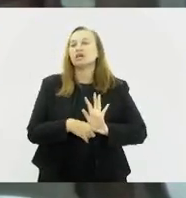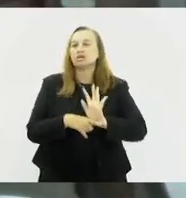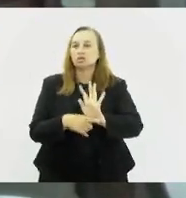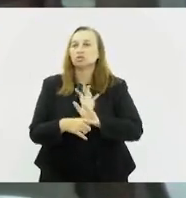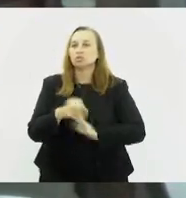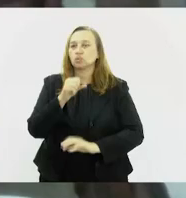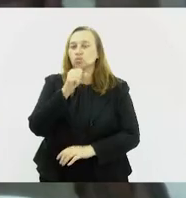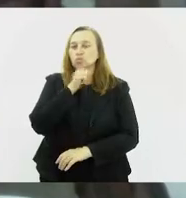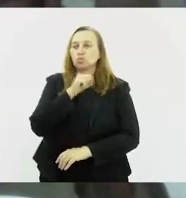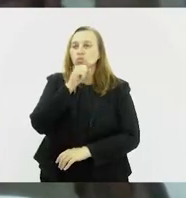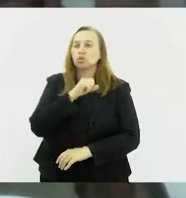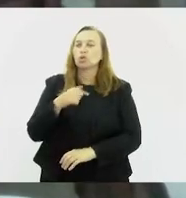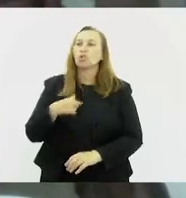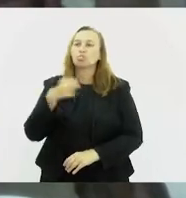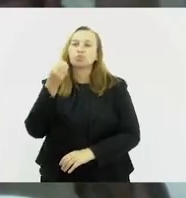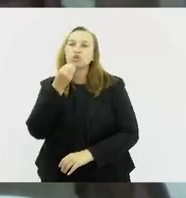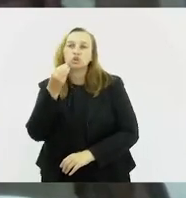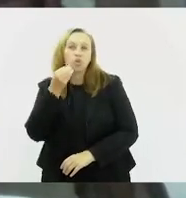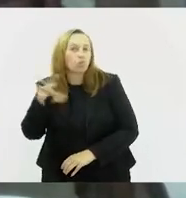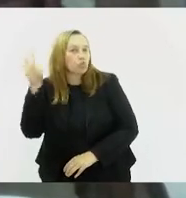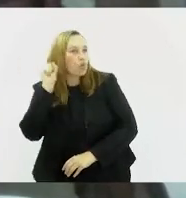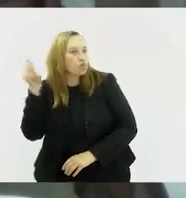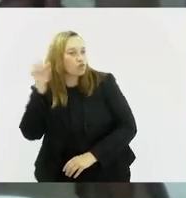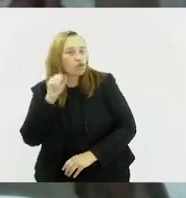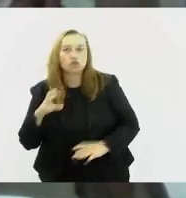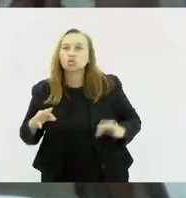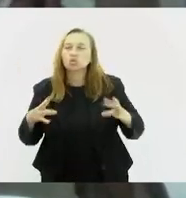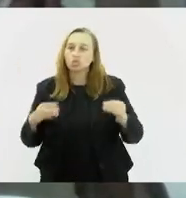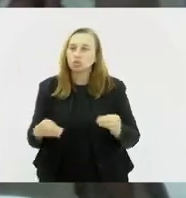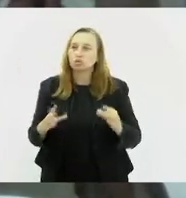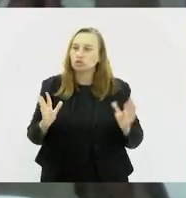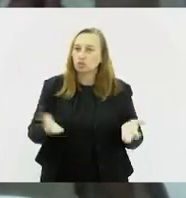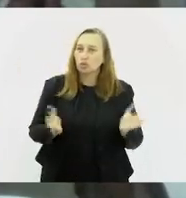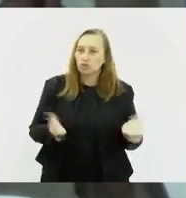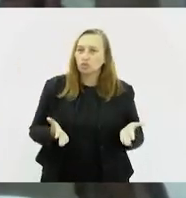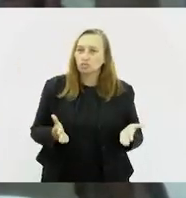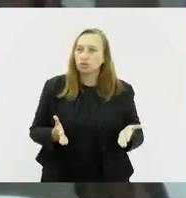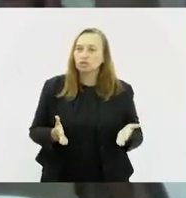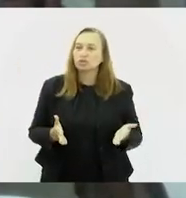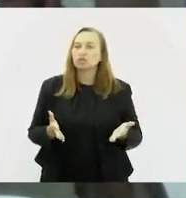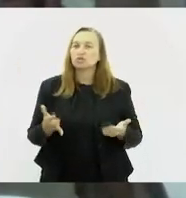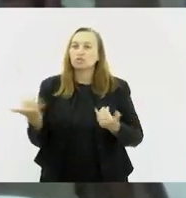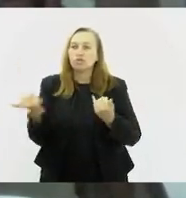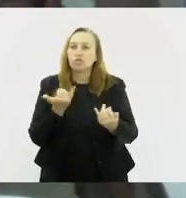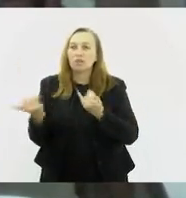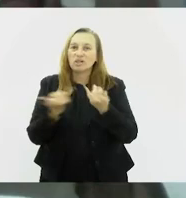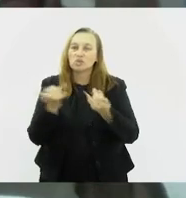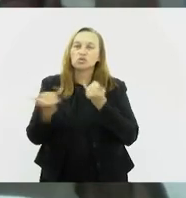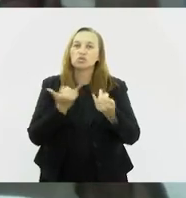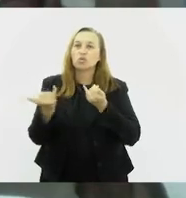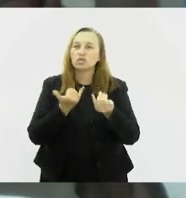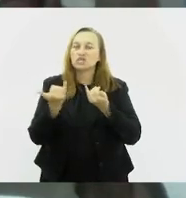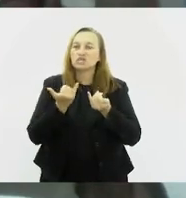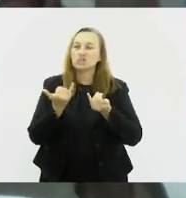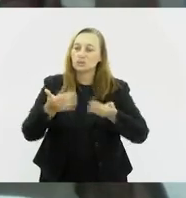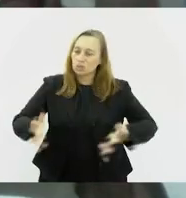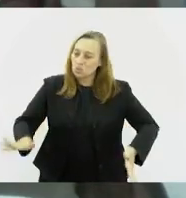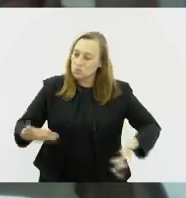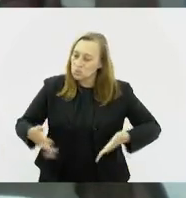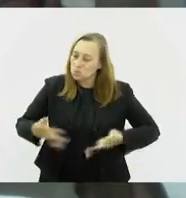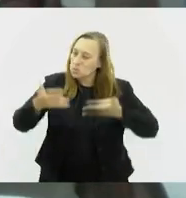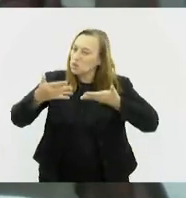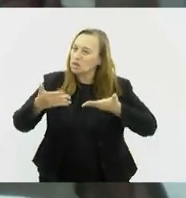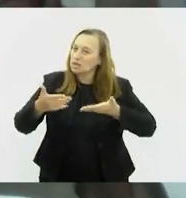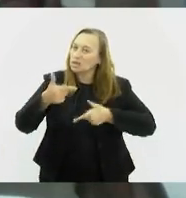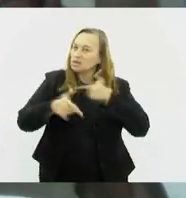oportunidade de ouvir tudo isso que foi dito aqui. São depoimentos que nos impulsionam a trabalhar